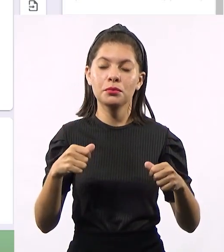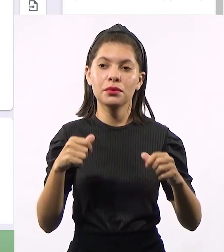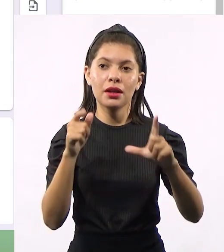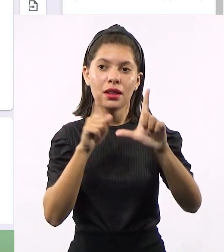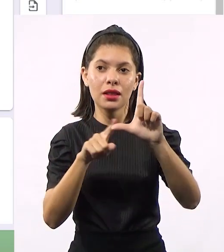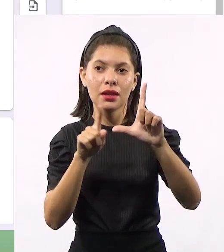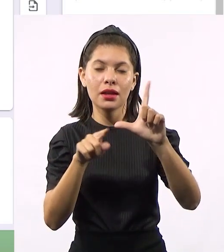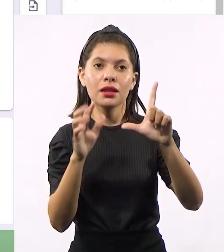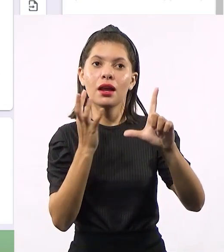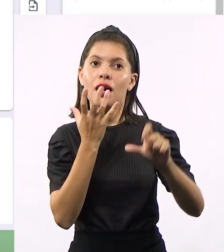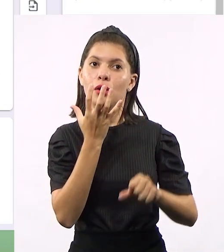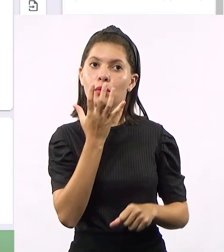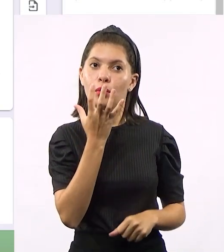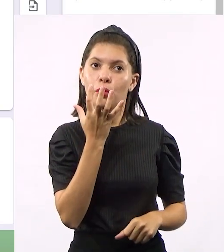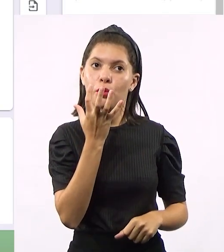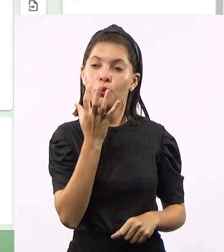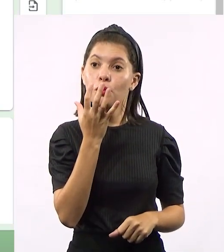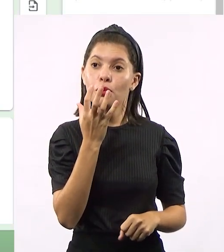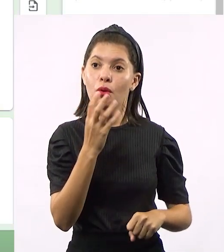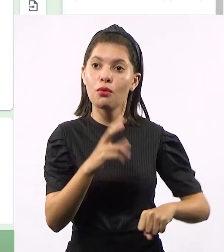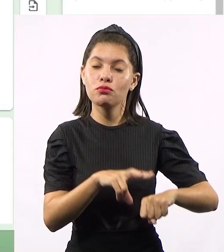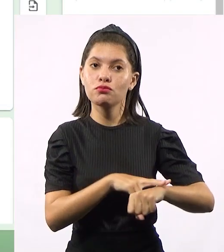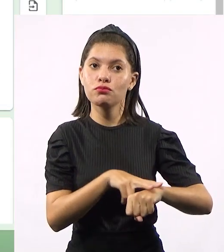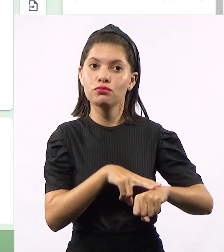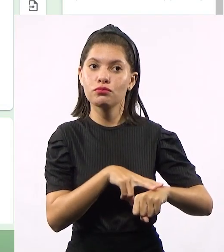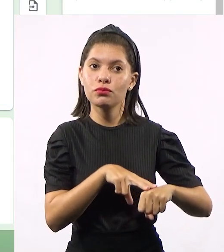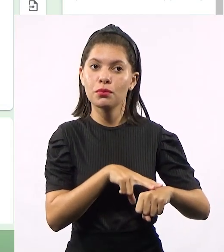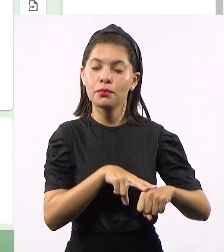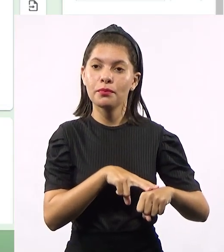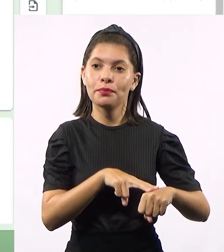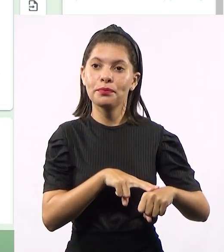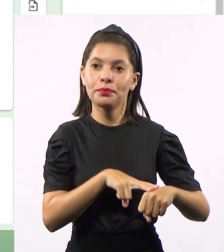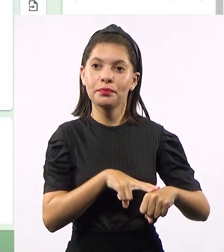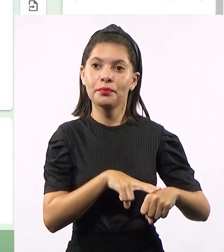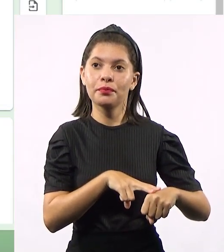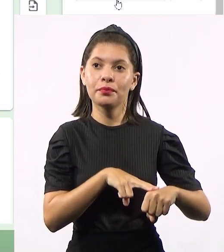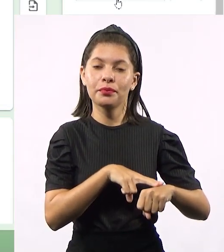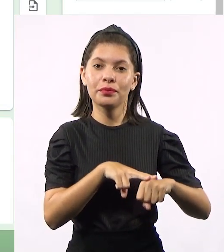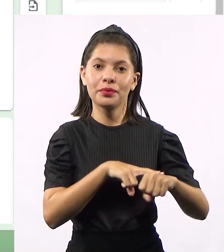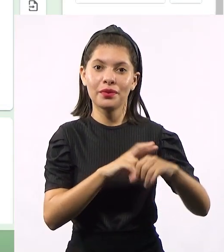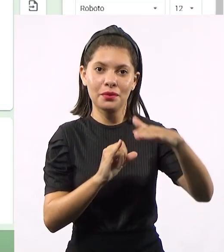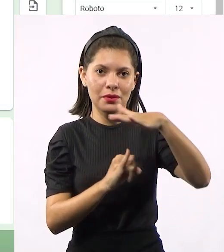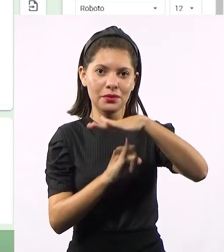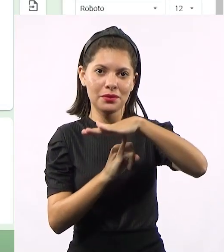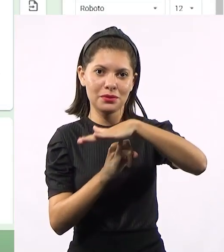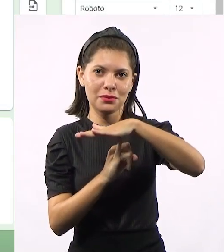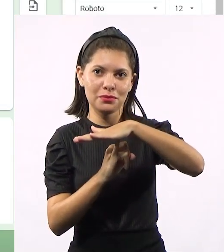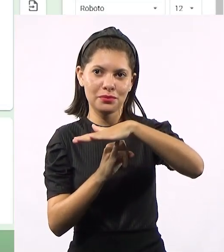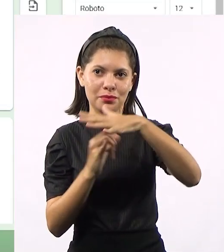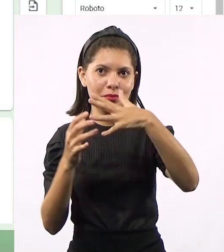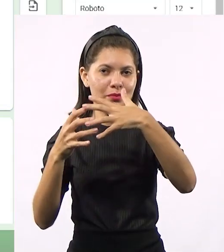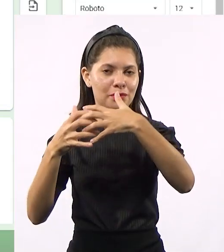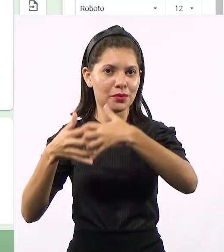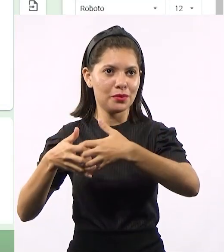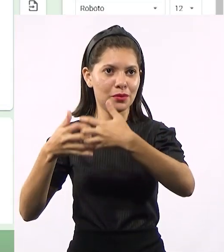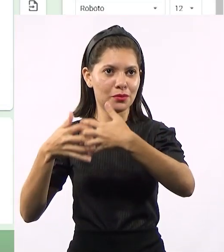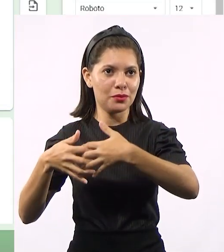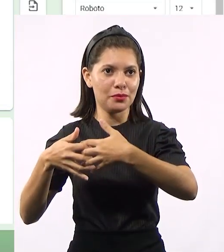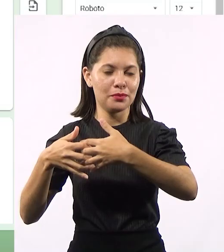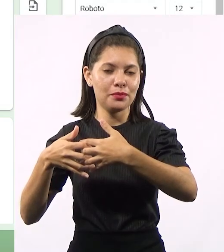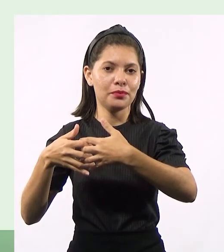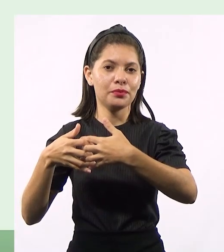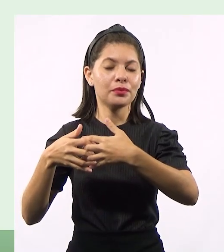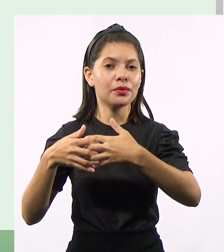a cor. Então, eu vou escolher um verde, que parece mais com o da instituição. No terceiro